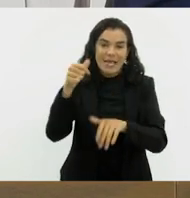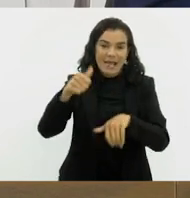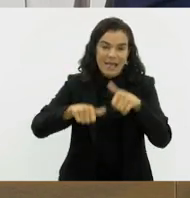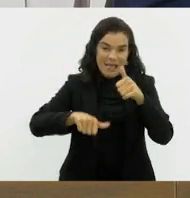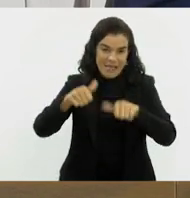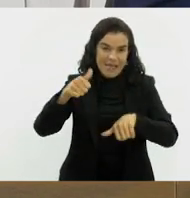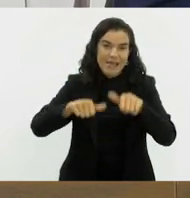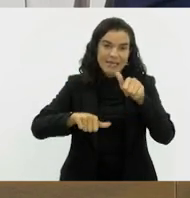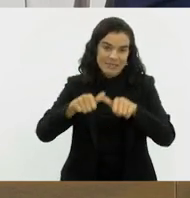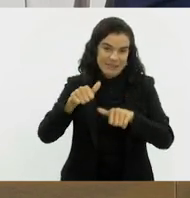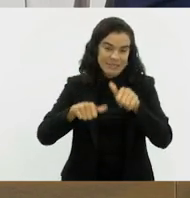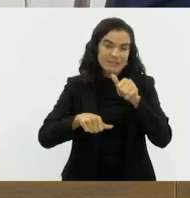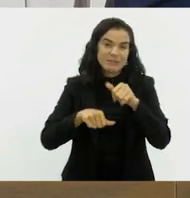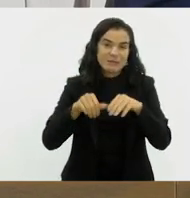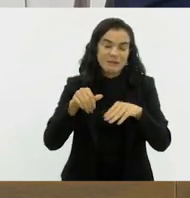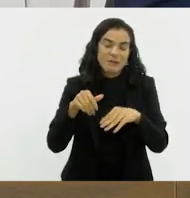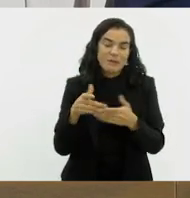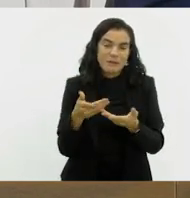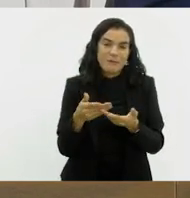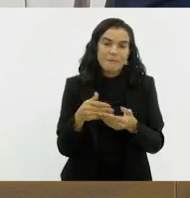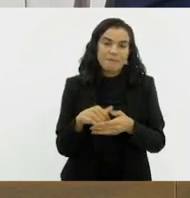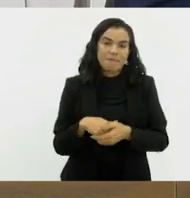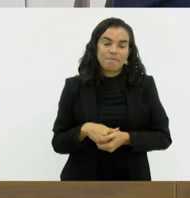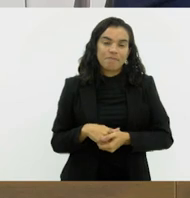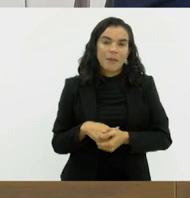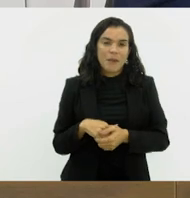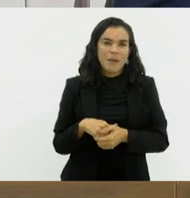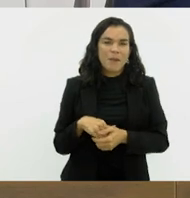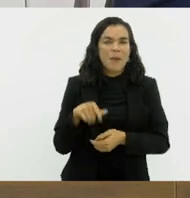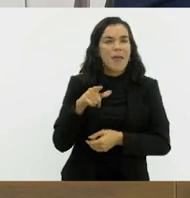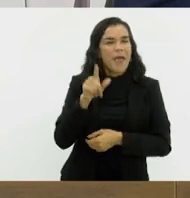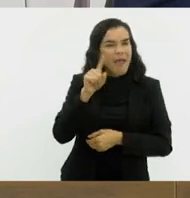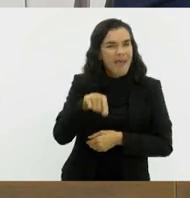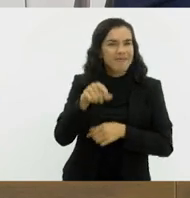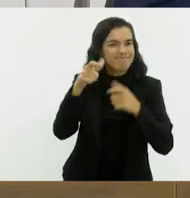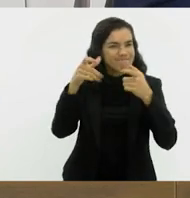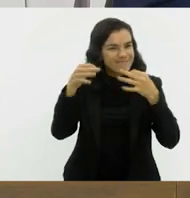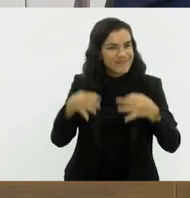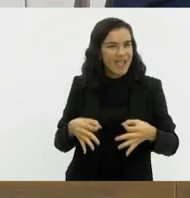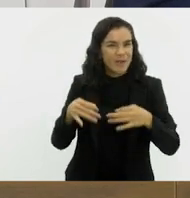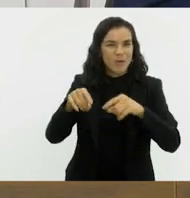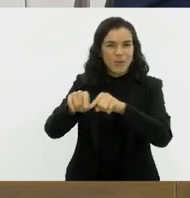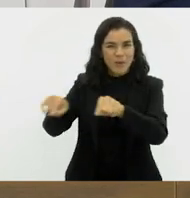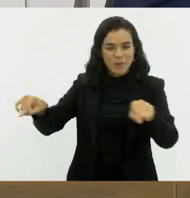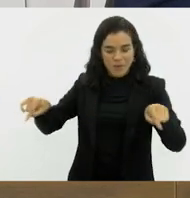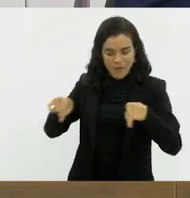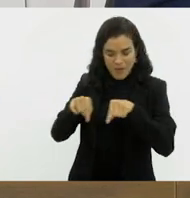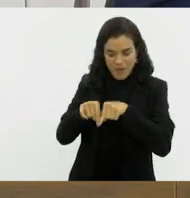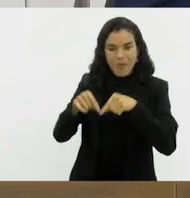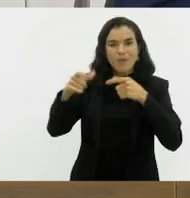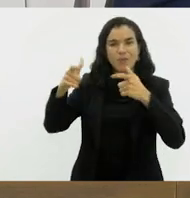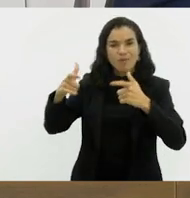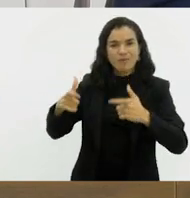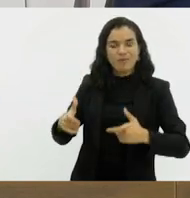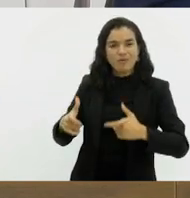que seria mais propriamente um espaço com uma